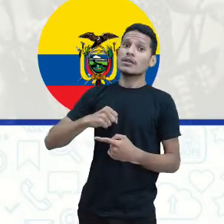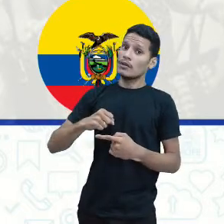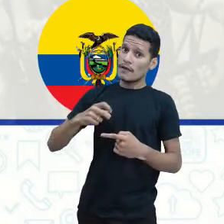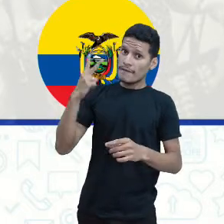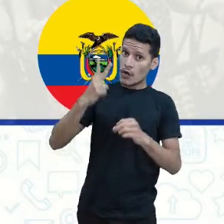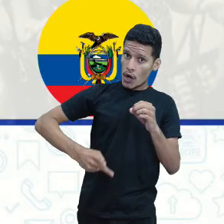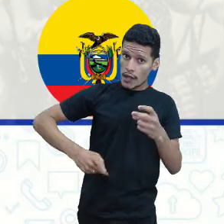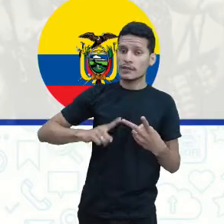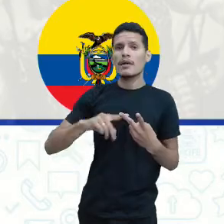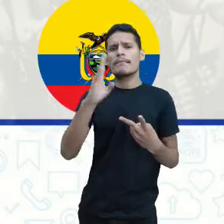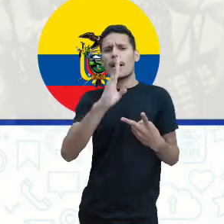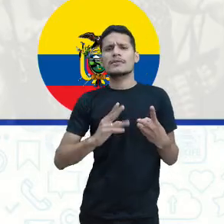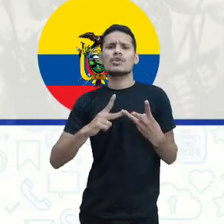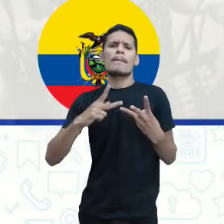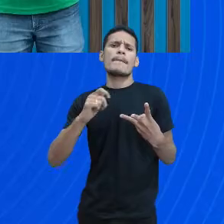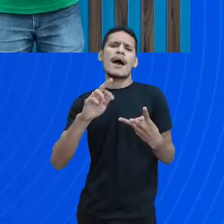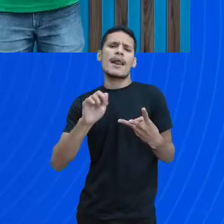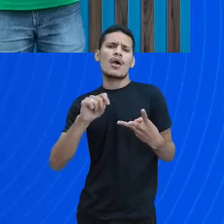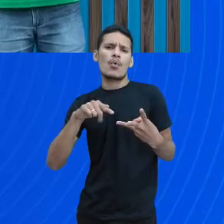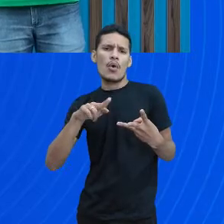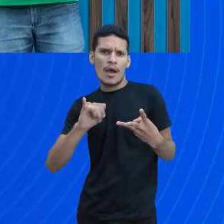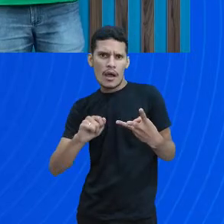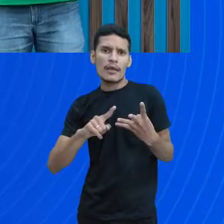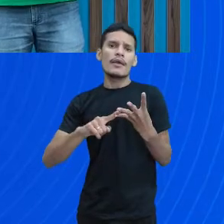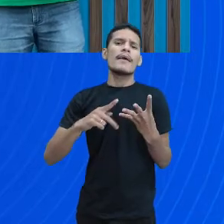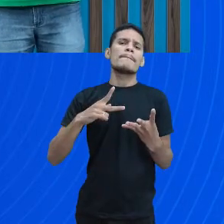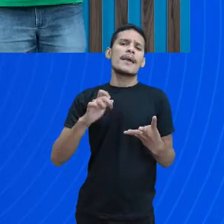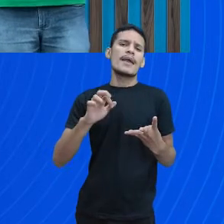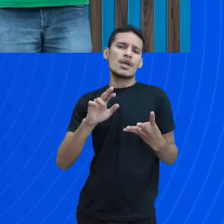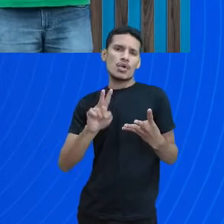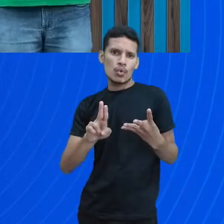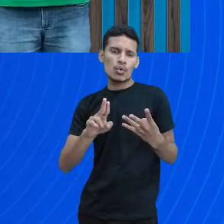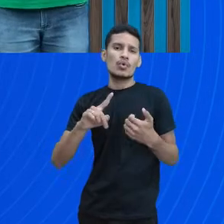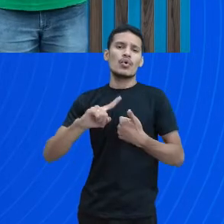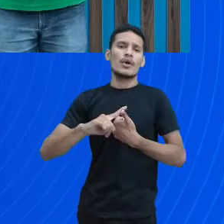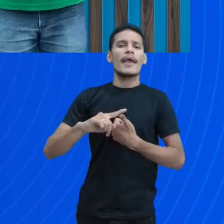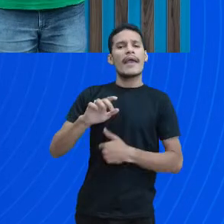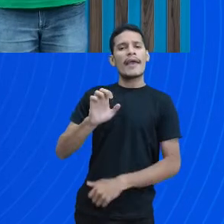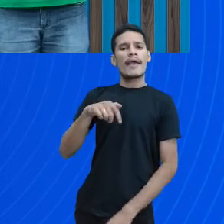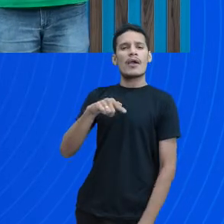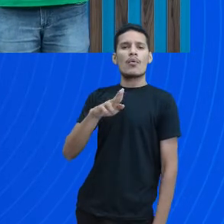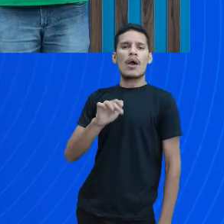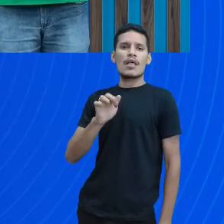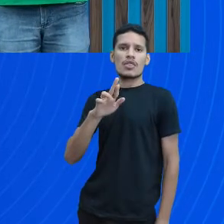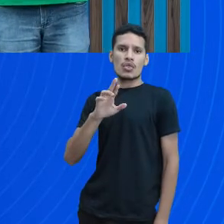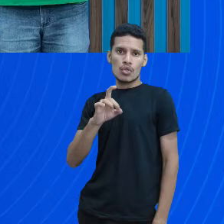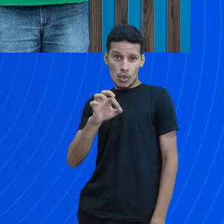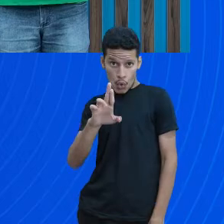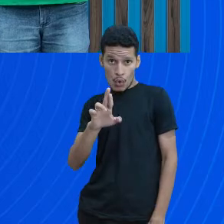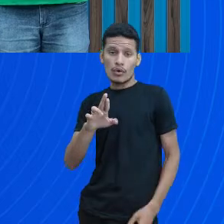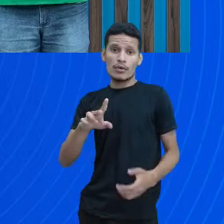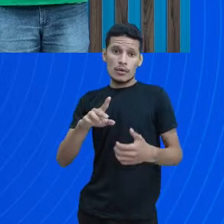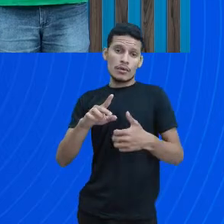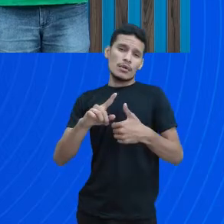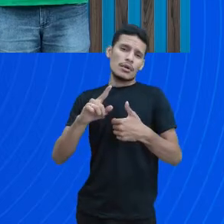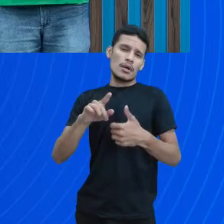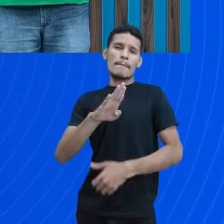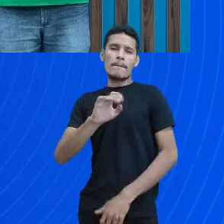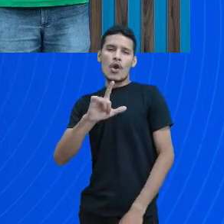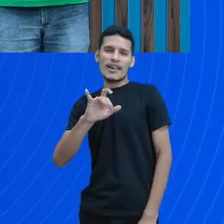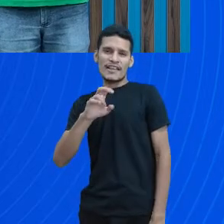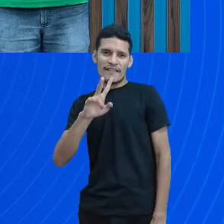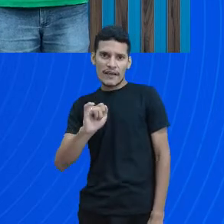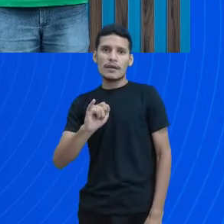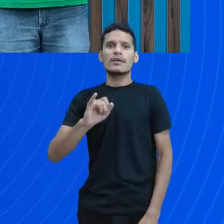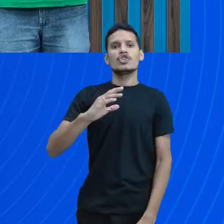Brasil, Paraguai, Uruguai, Peru, Equador, Bolívia e Chile. Então, nesses países nós tivemos,